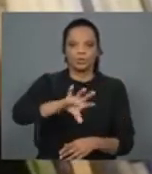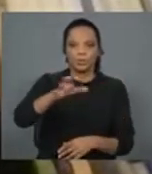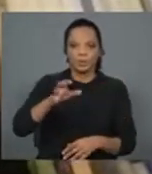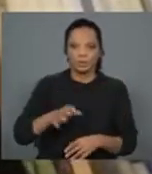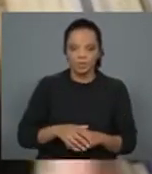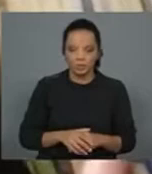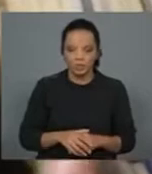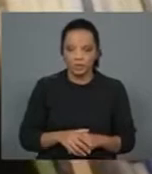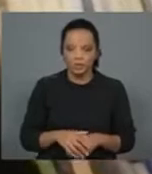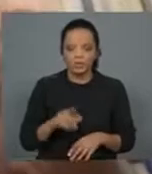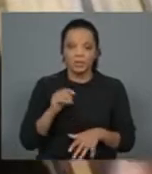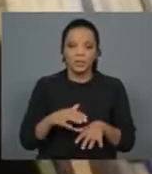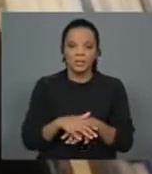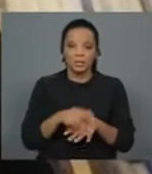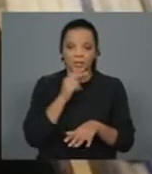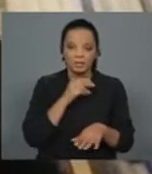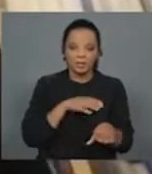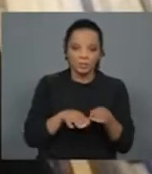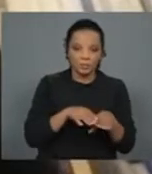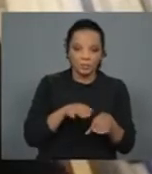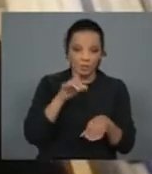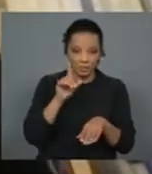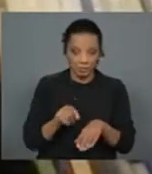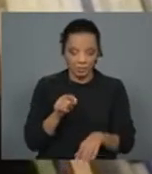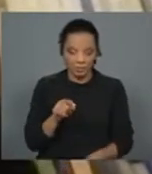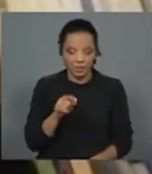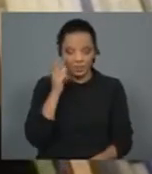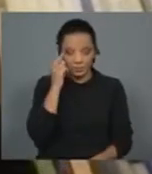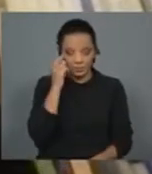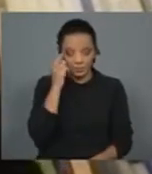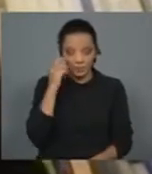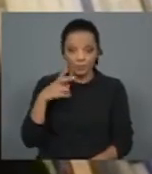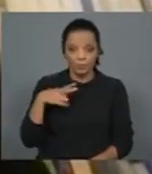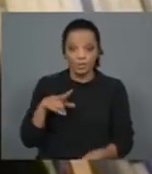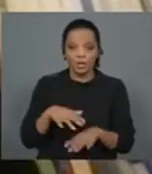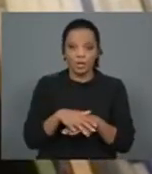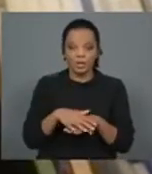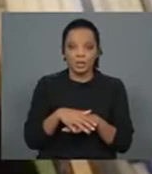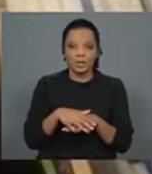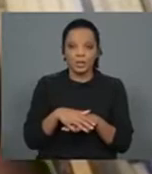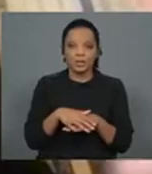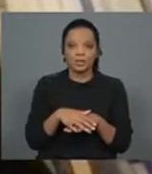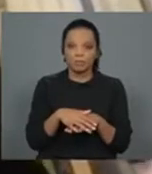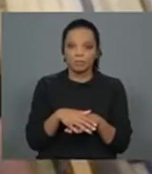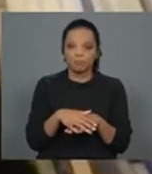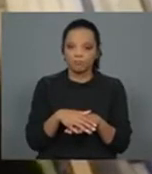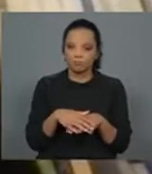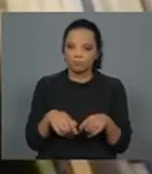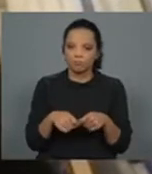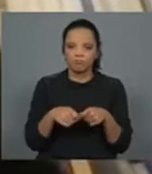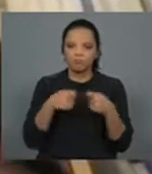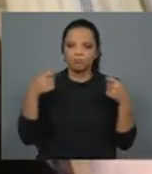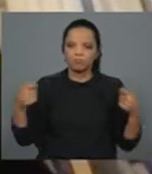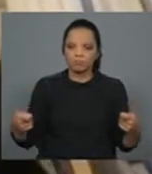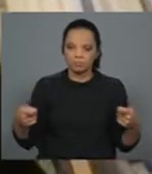e as redes sísmicas, em particular a rede sísmica de Portugal, cresceu a partir